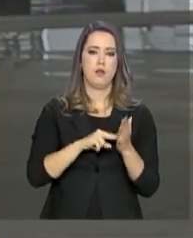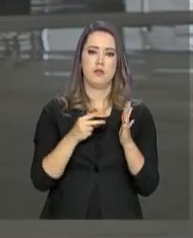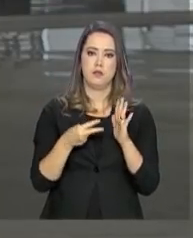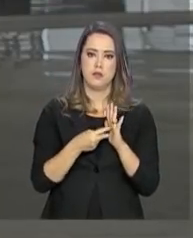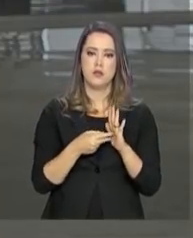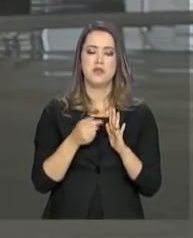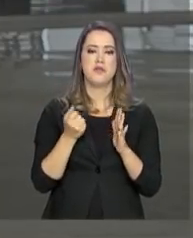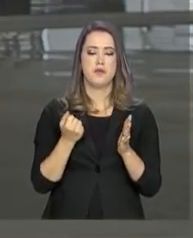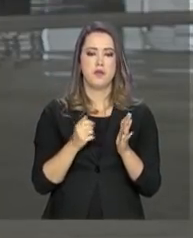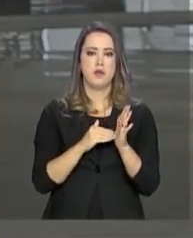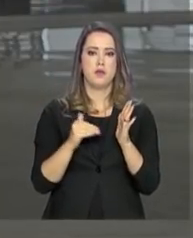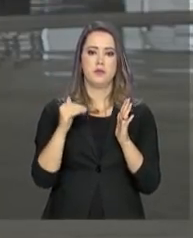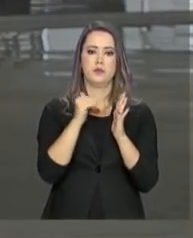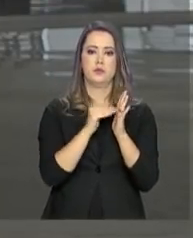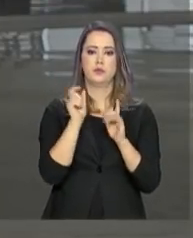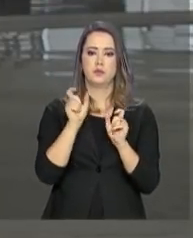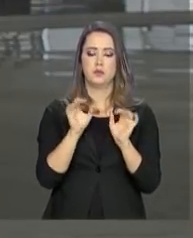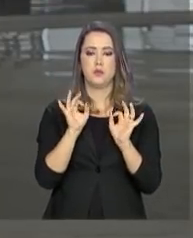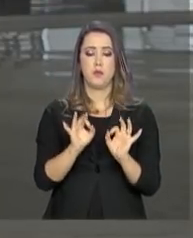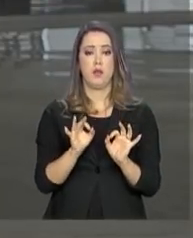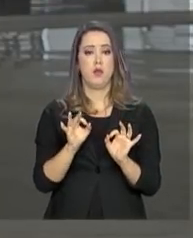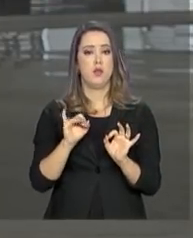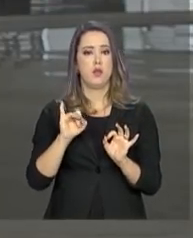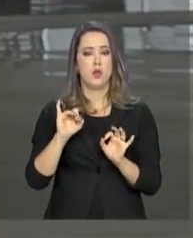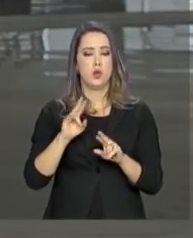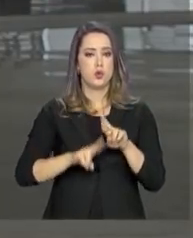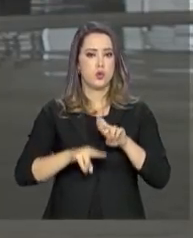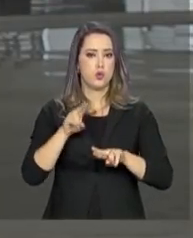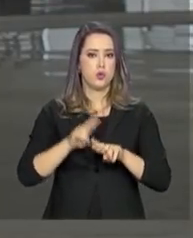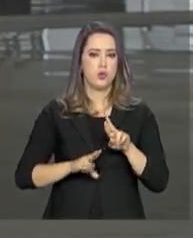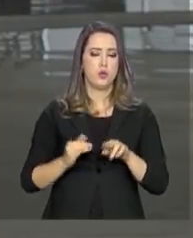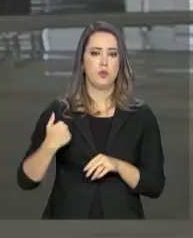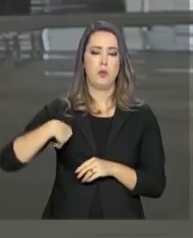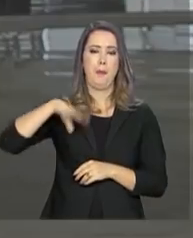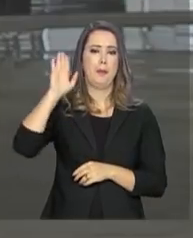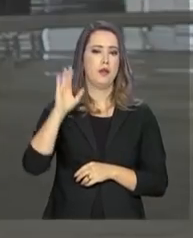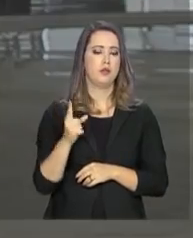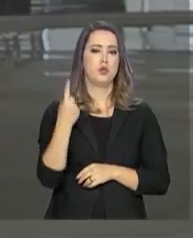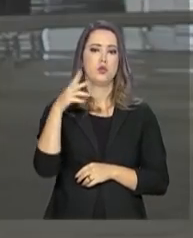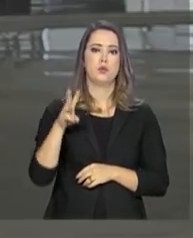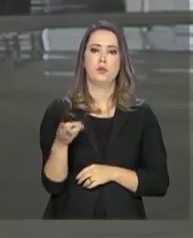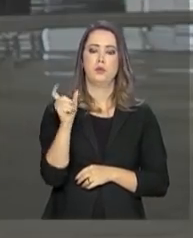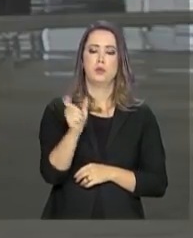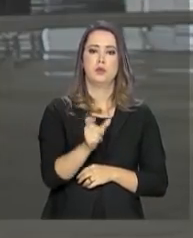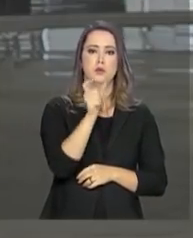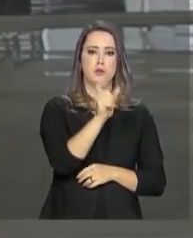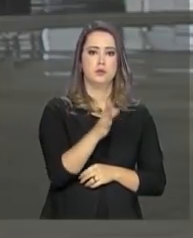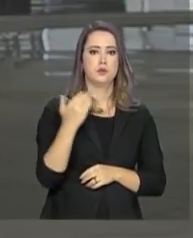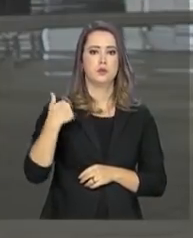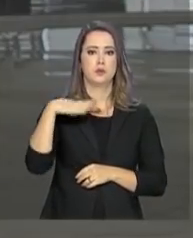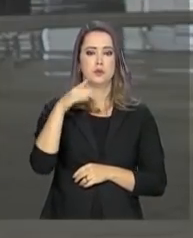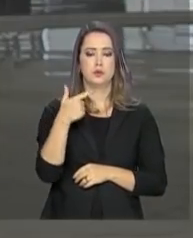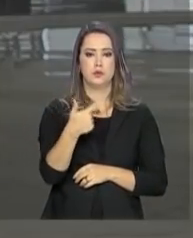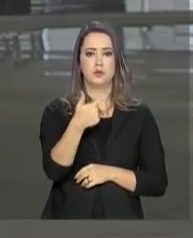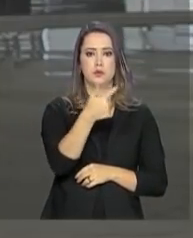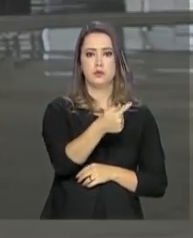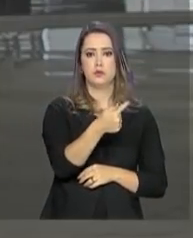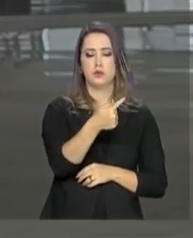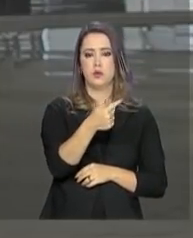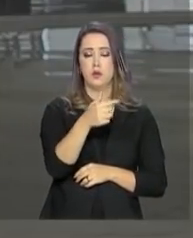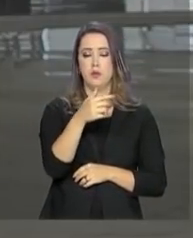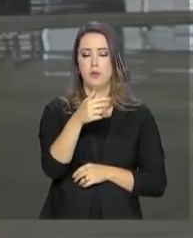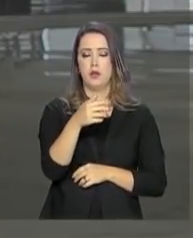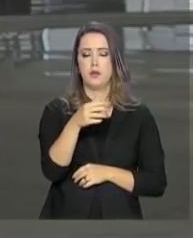ganho real para o beneficiário no mês de junho mais de 1 milhão de trabalhadores com mais de 57 anos